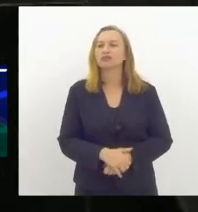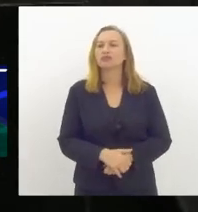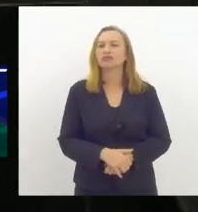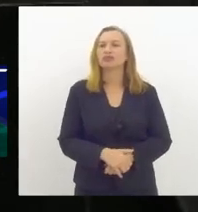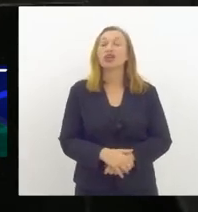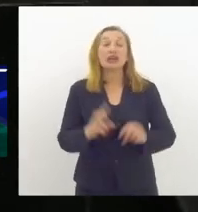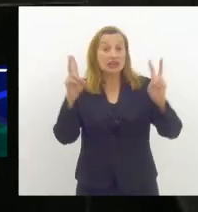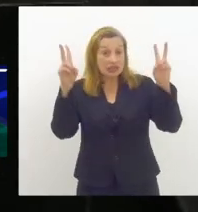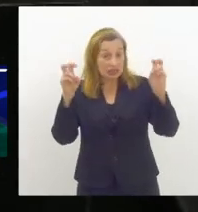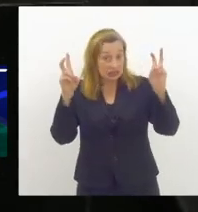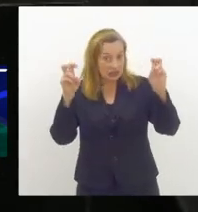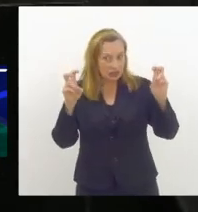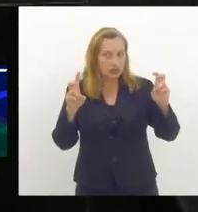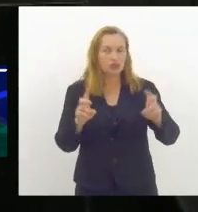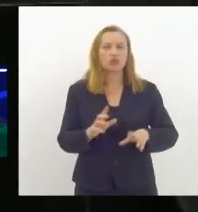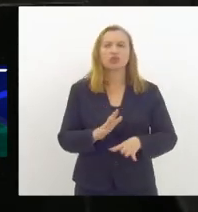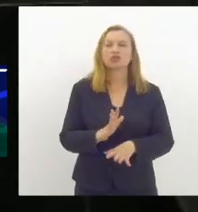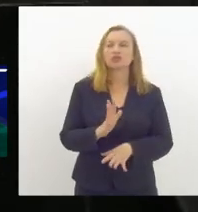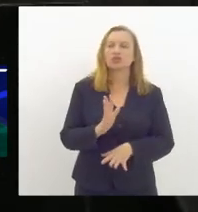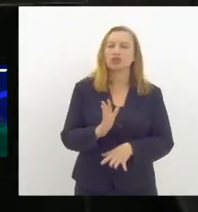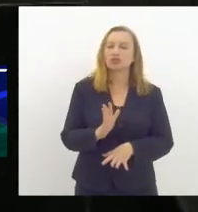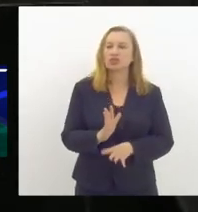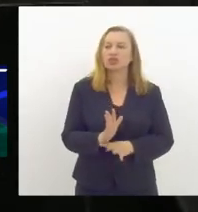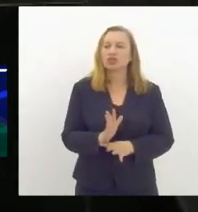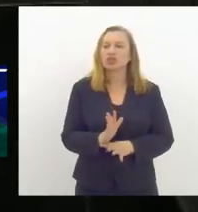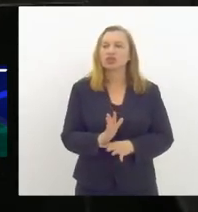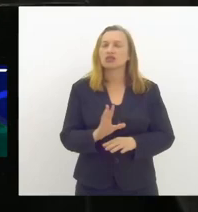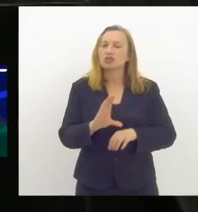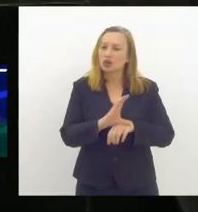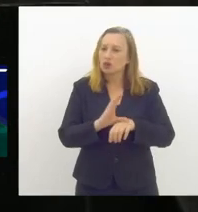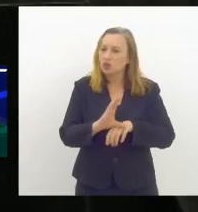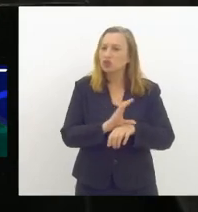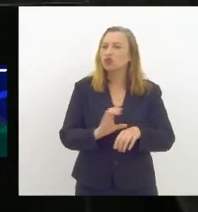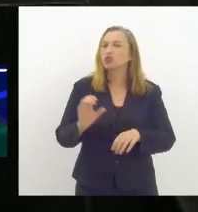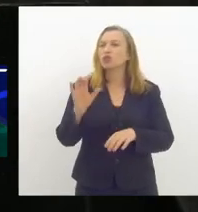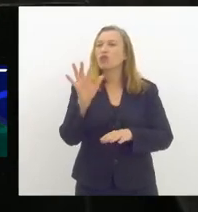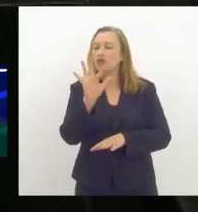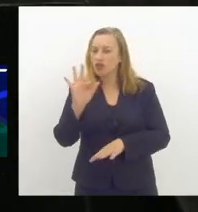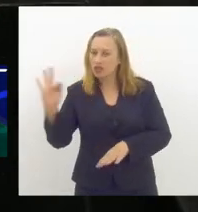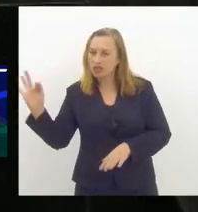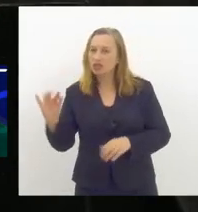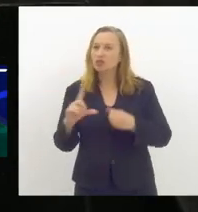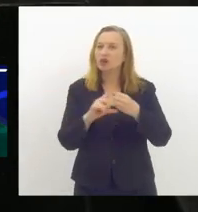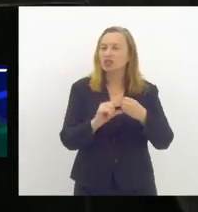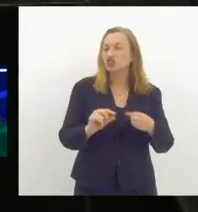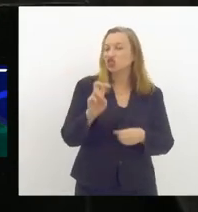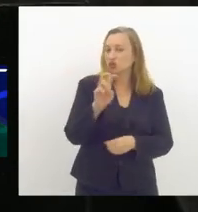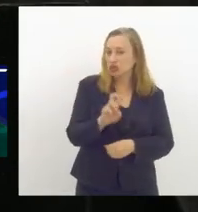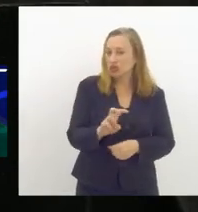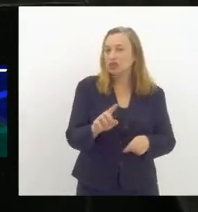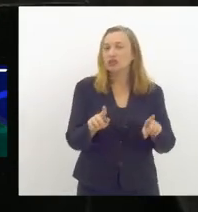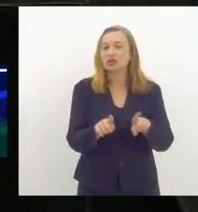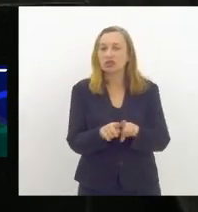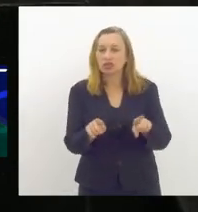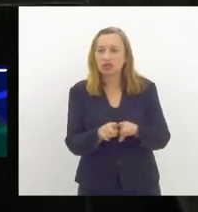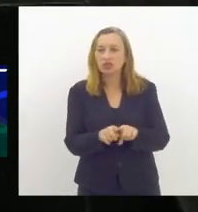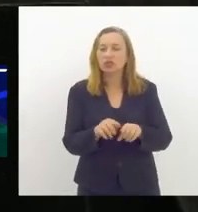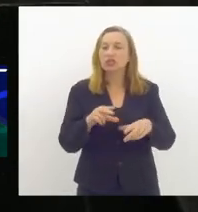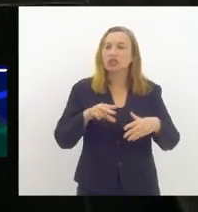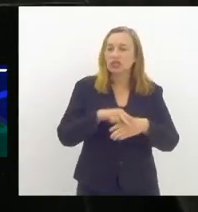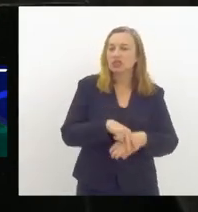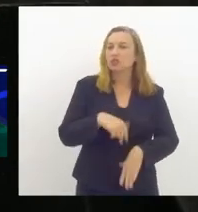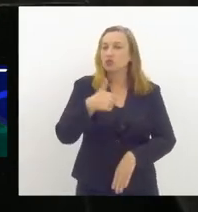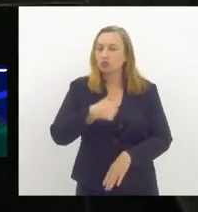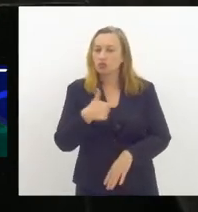esse tema que já está em certo na Constituição Federal em seu artigo 5º e também no seu